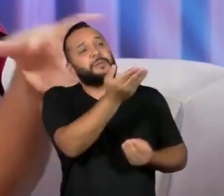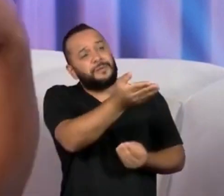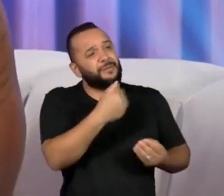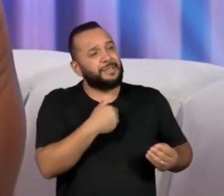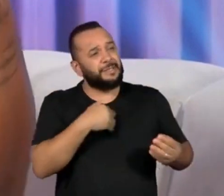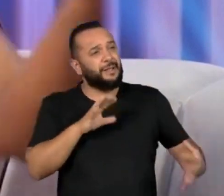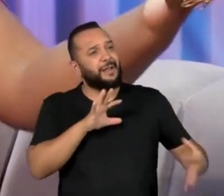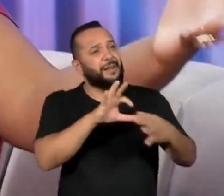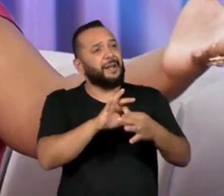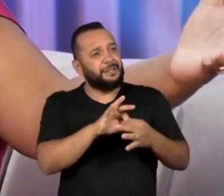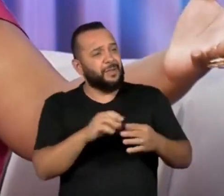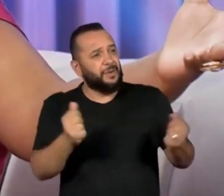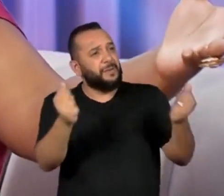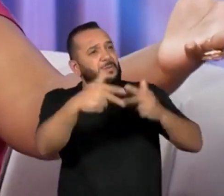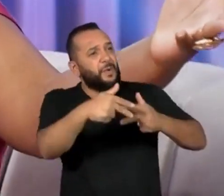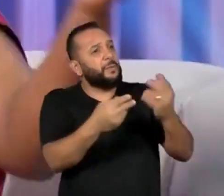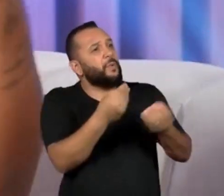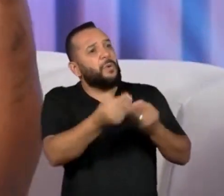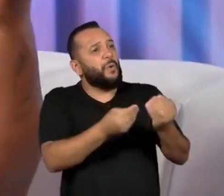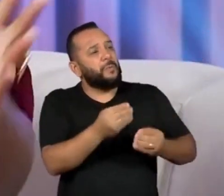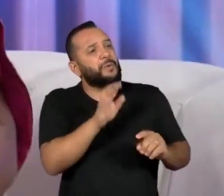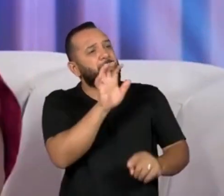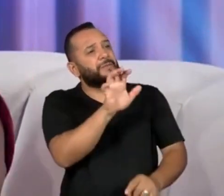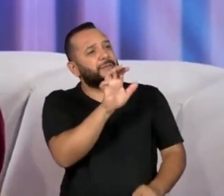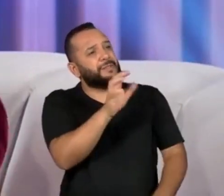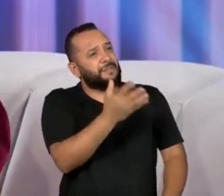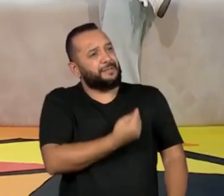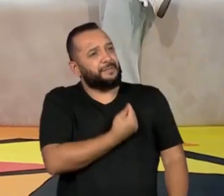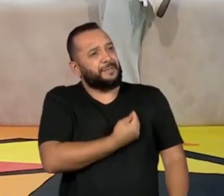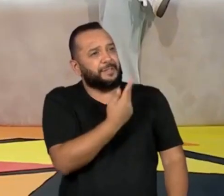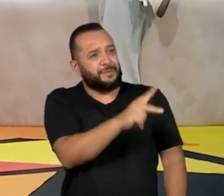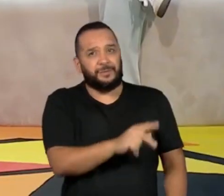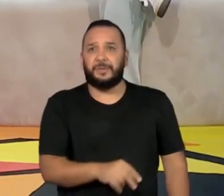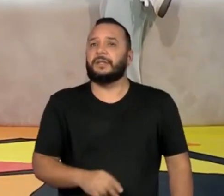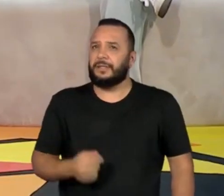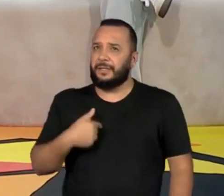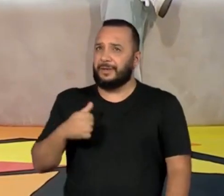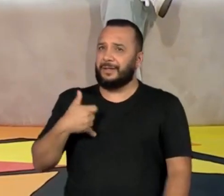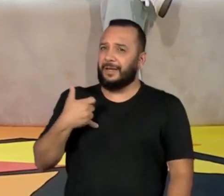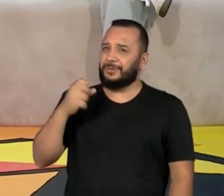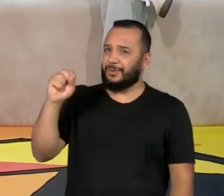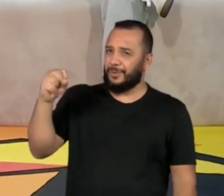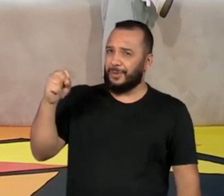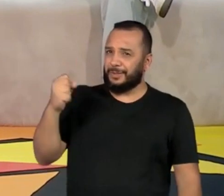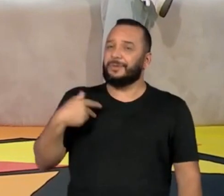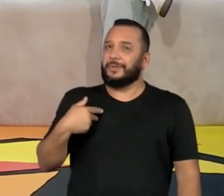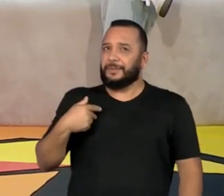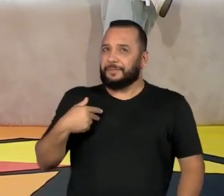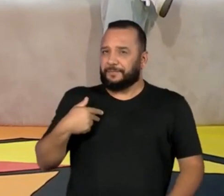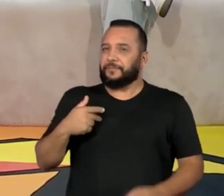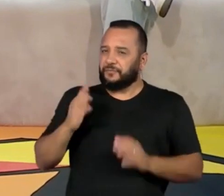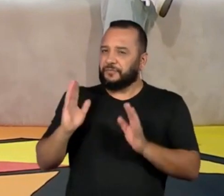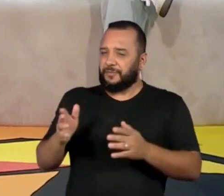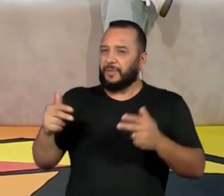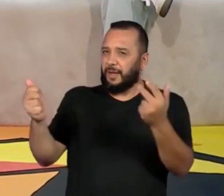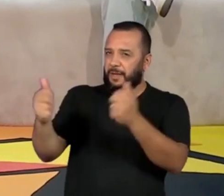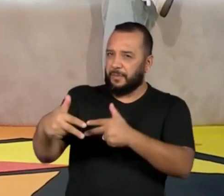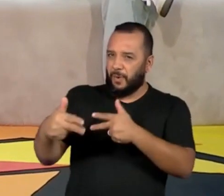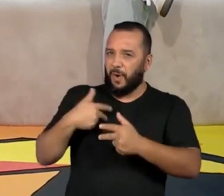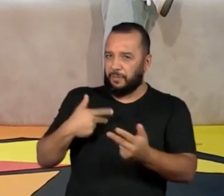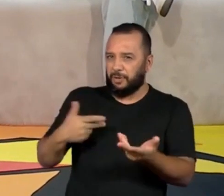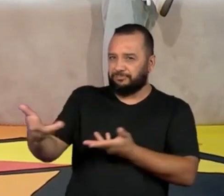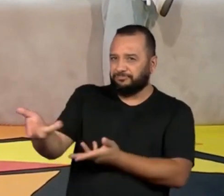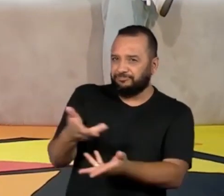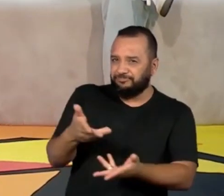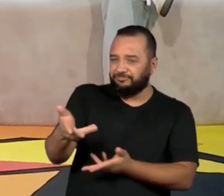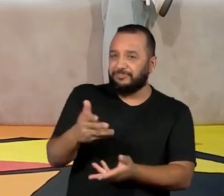Hip Hop como é que ele entra na sua vida que momento aí ele entra na minha vida quando eu tinha 8 anos de idade eu me relacionava com o Hip Hop porque pessoas mais